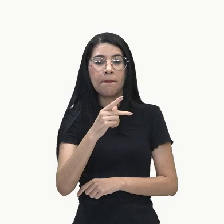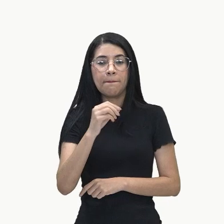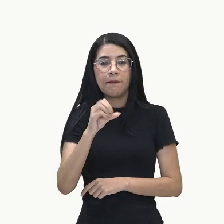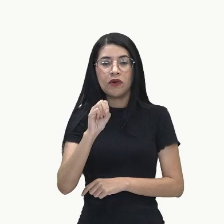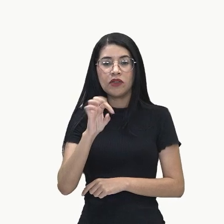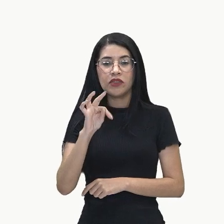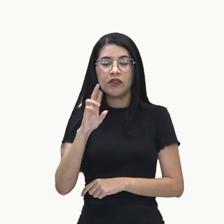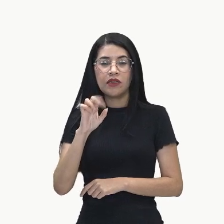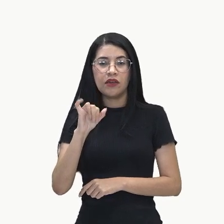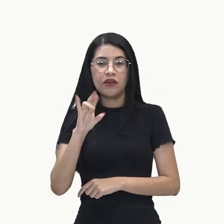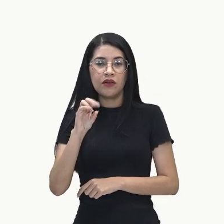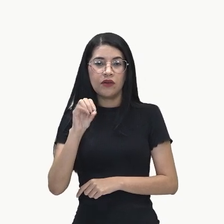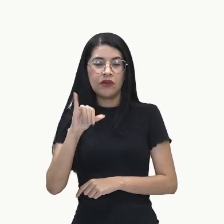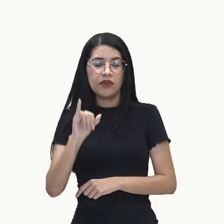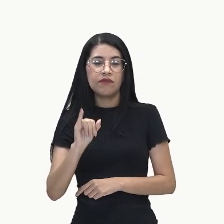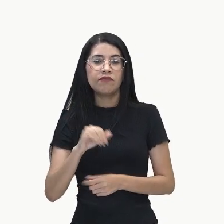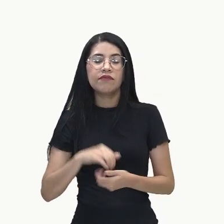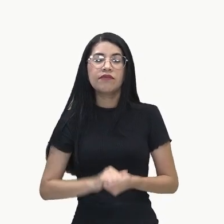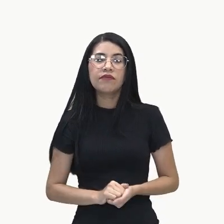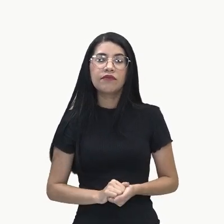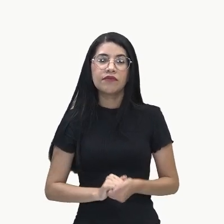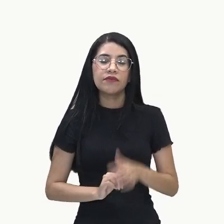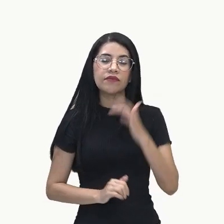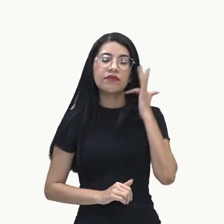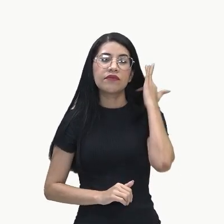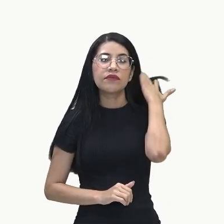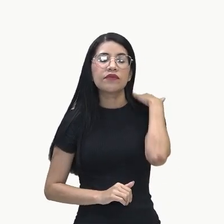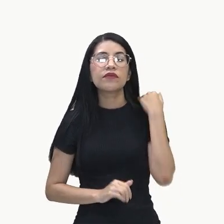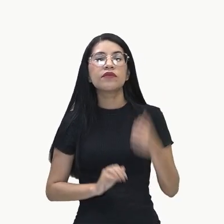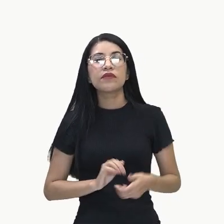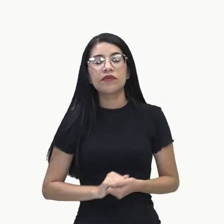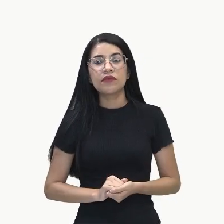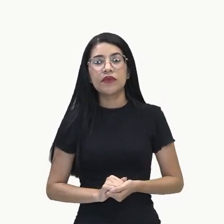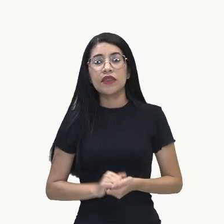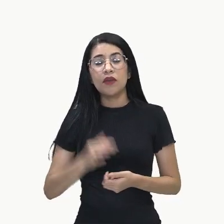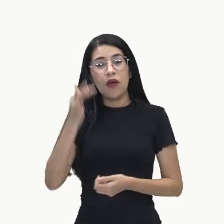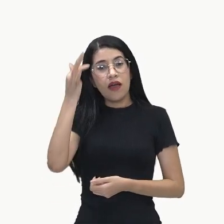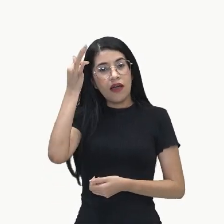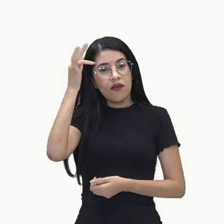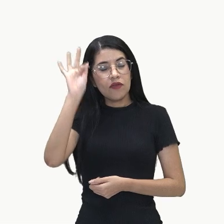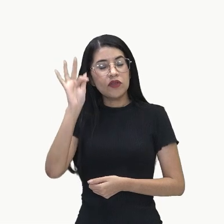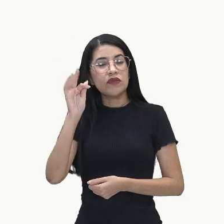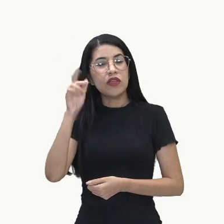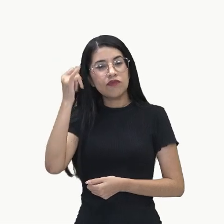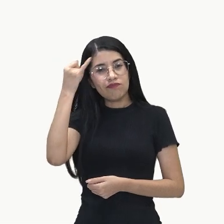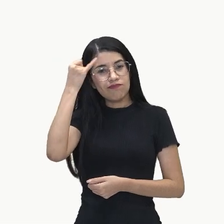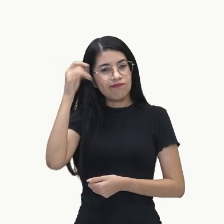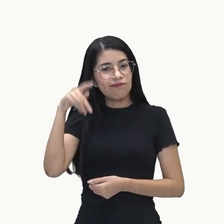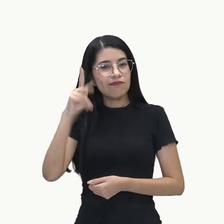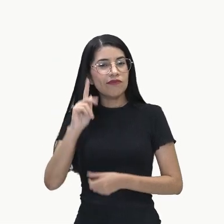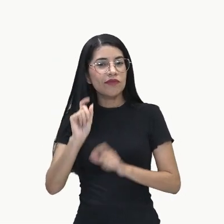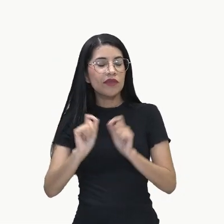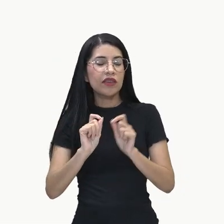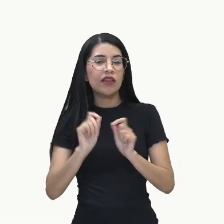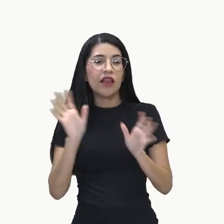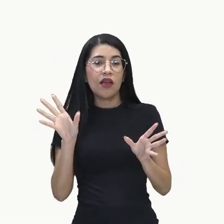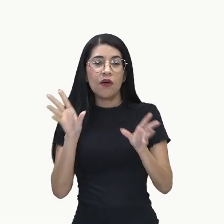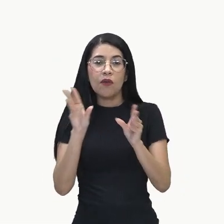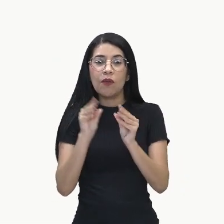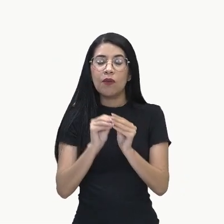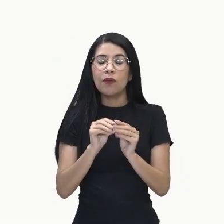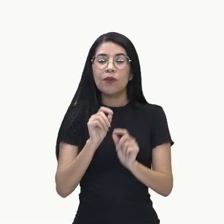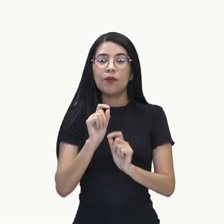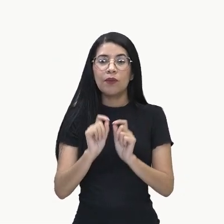posteriori. Olha só que legal aí, né? A filosofia de Kant, então, ela vai fazer o quê? Ela vai concluir para